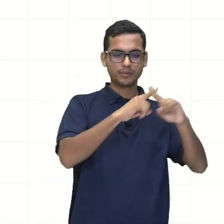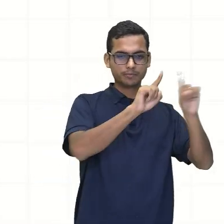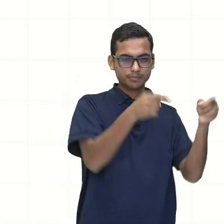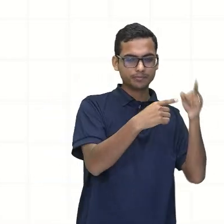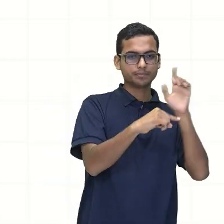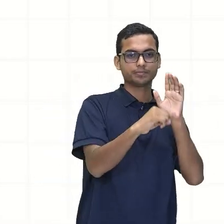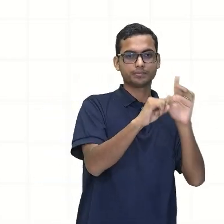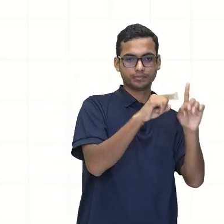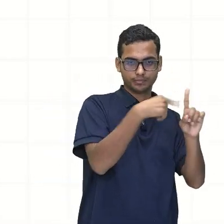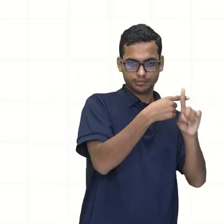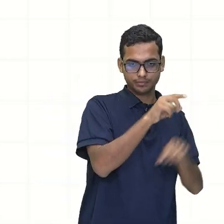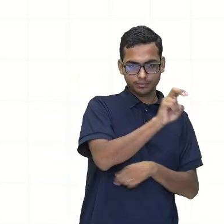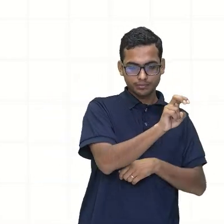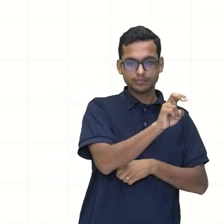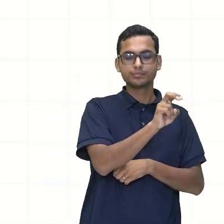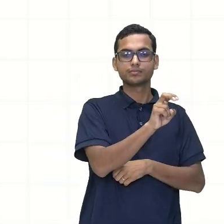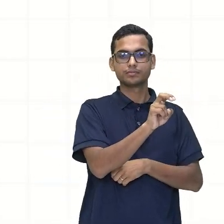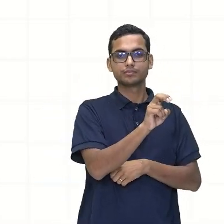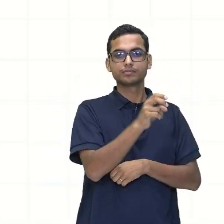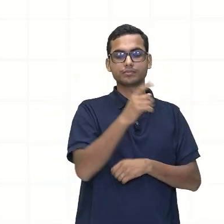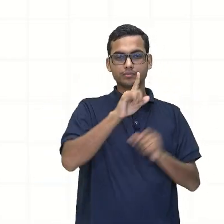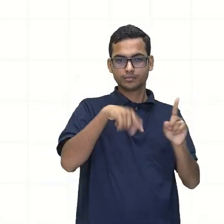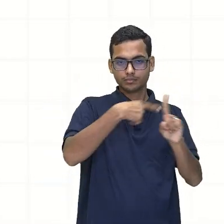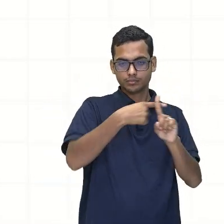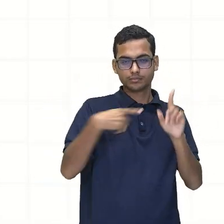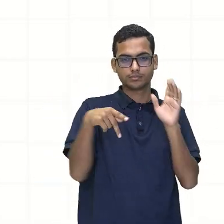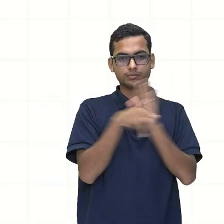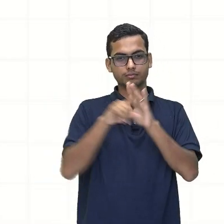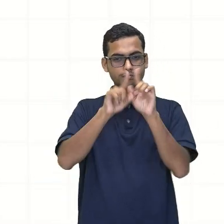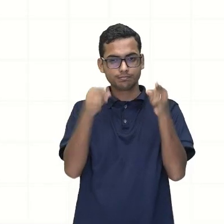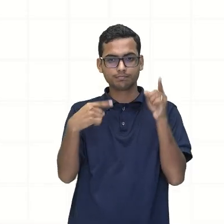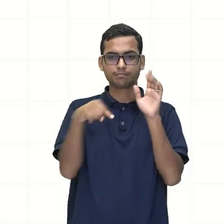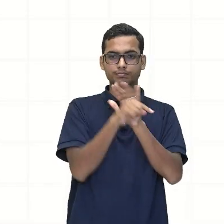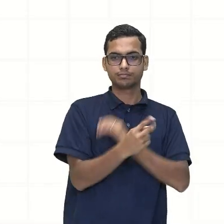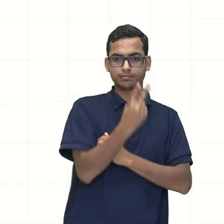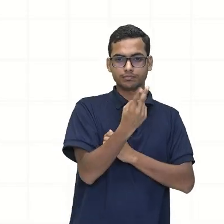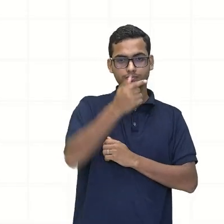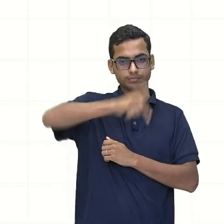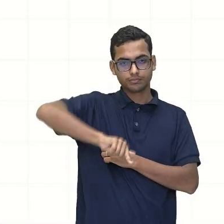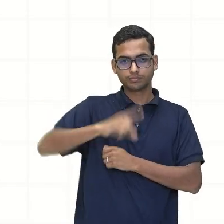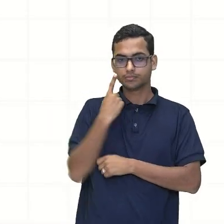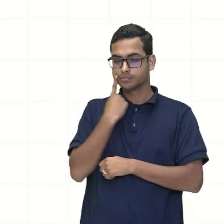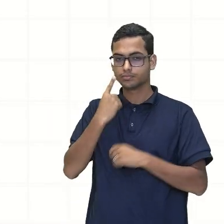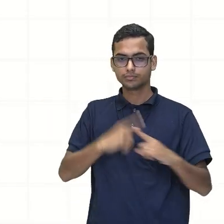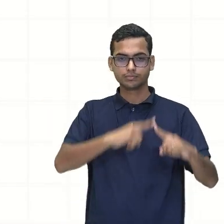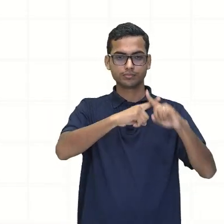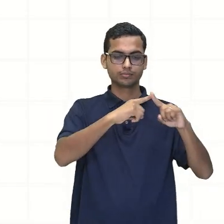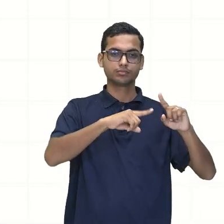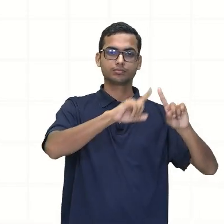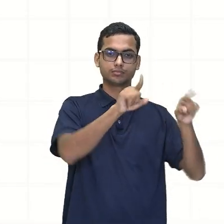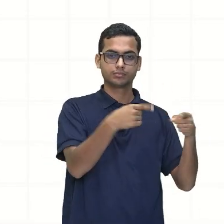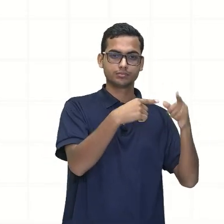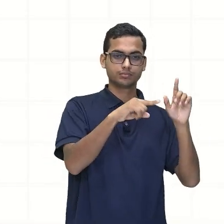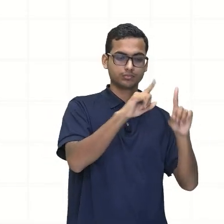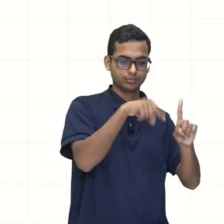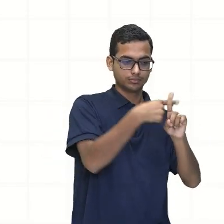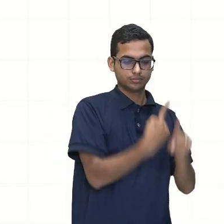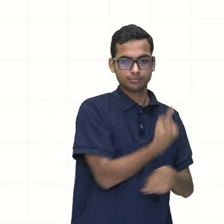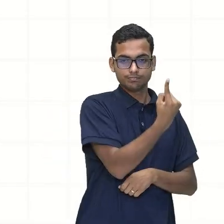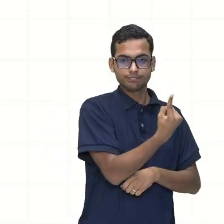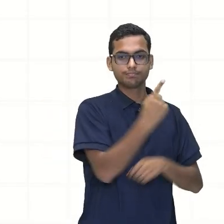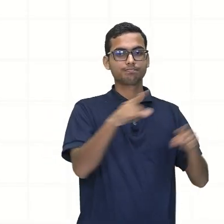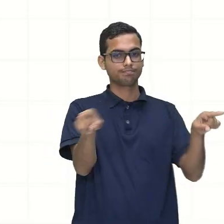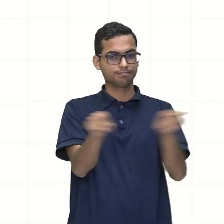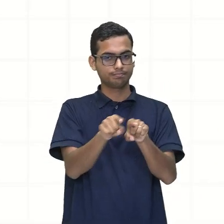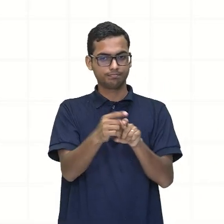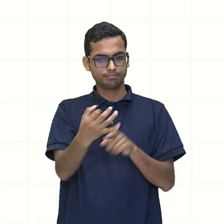menos 2 de novo, vai multiplicar agora o 1, que também é positivo. Então,